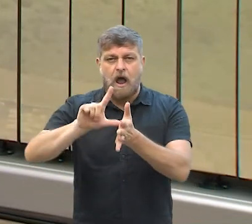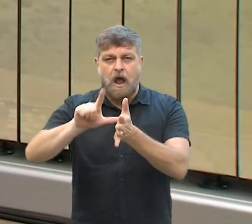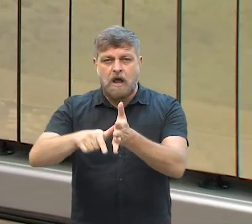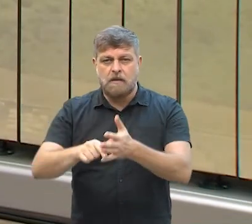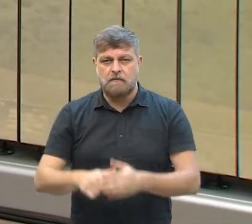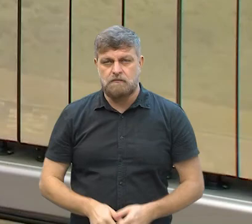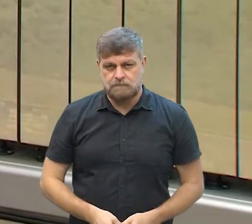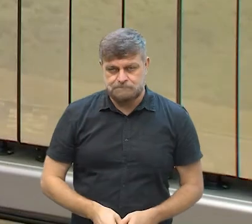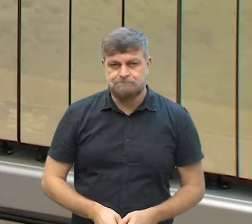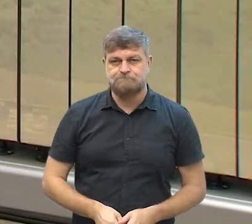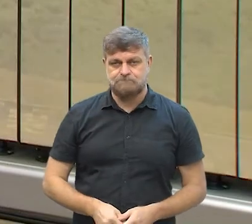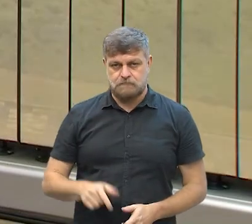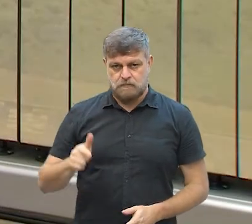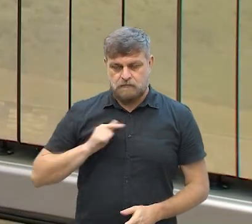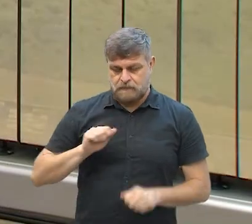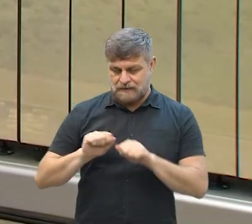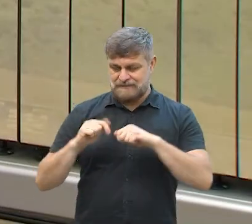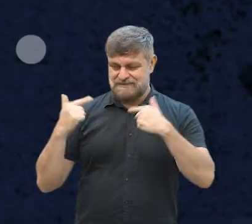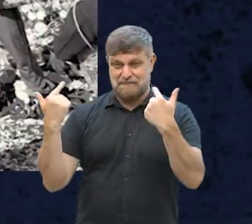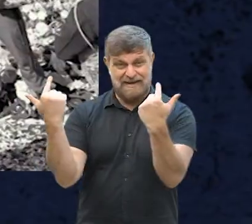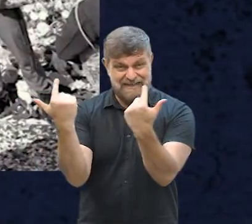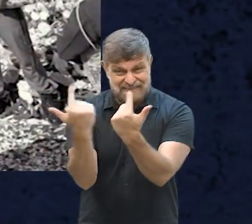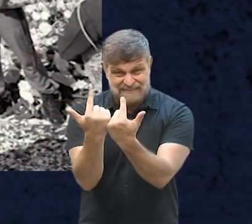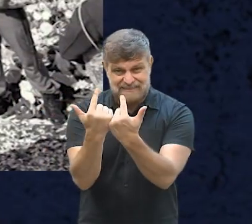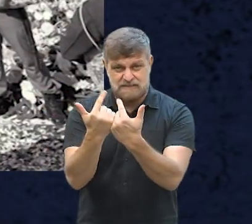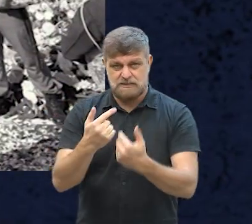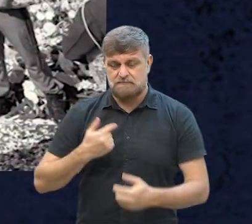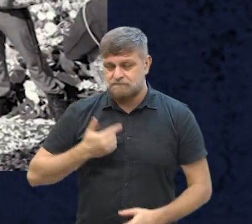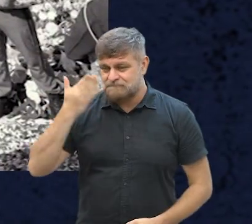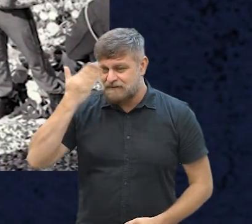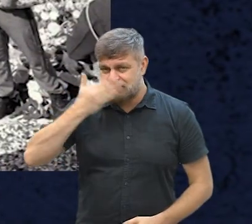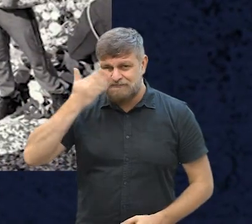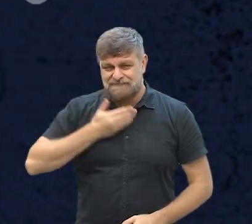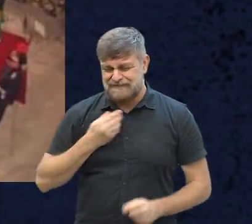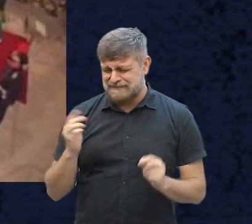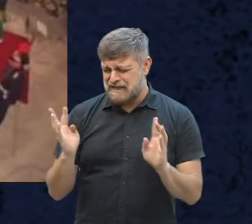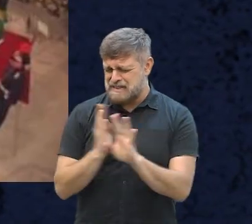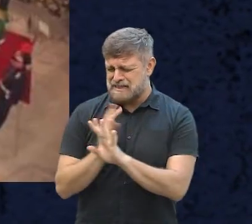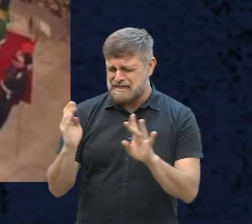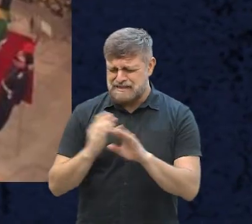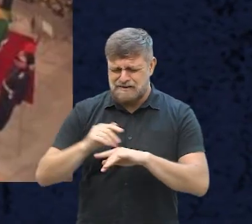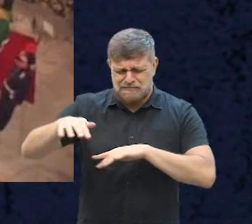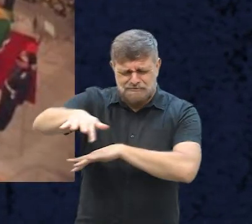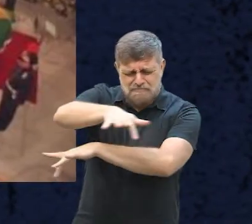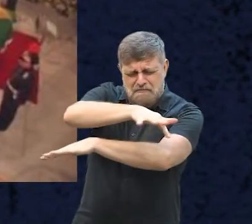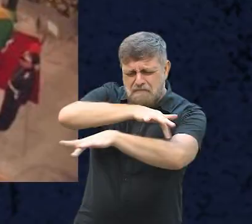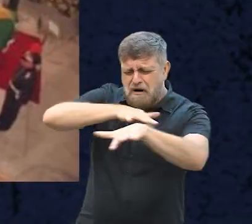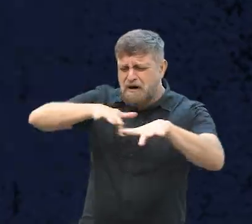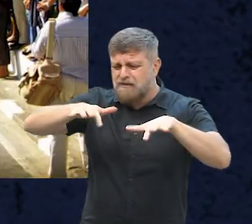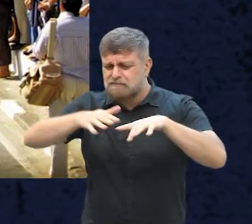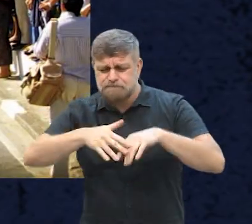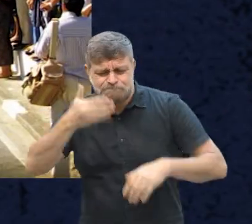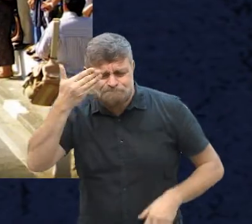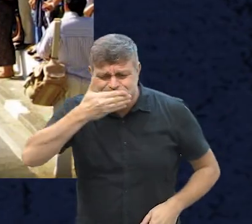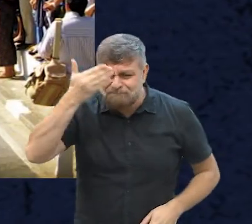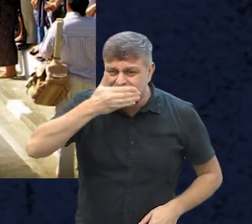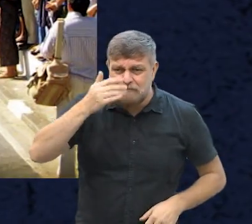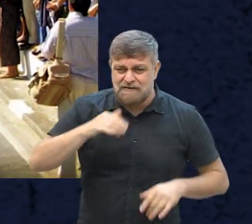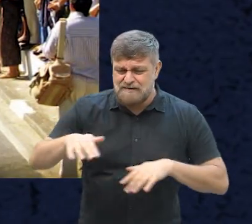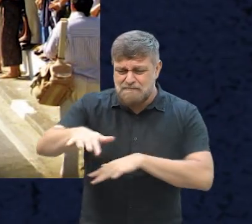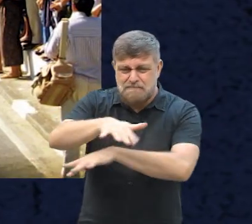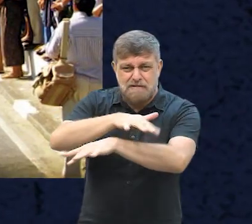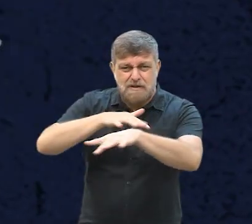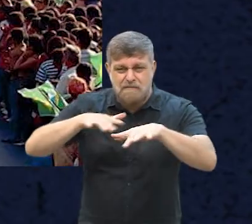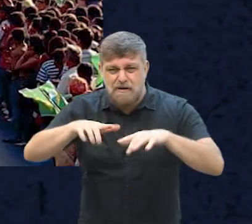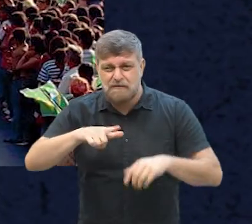mais marcante depois foi quando ele saiu da Assembleia Legislativa, que a gente não conseguia ver o asfalto. De cima do caminhão de bombeiros